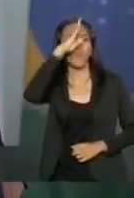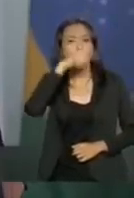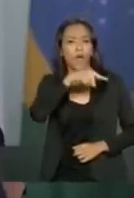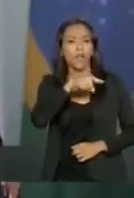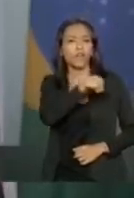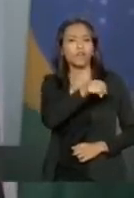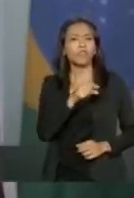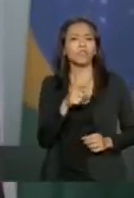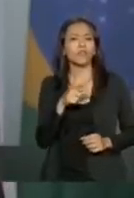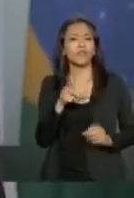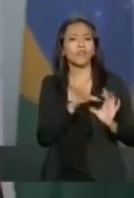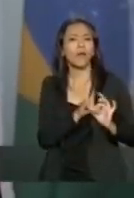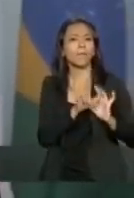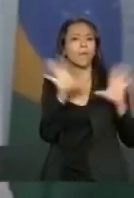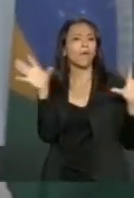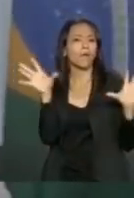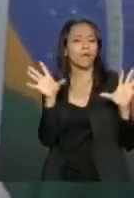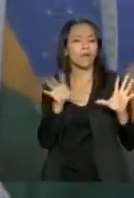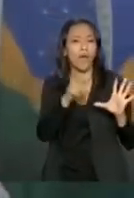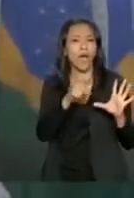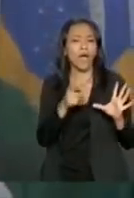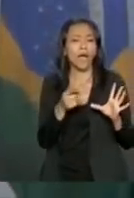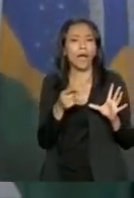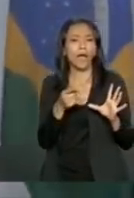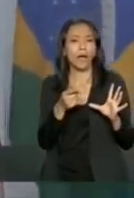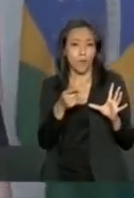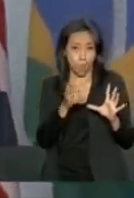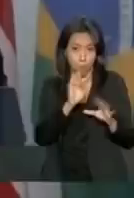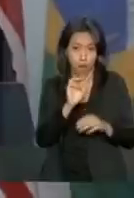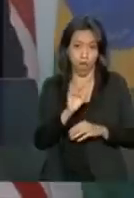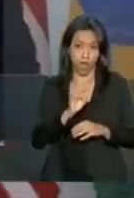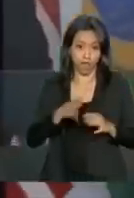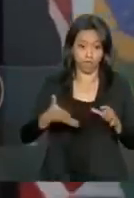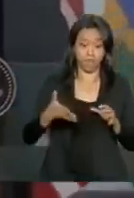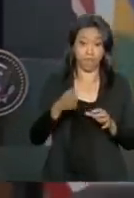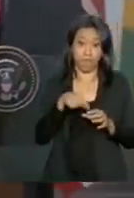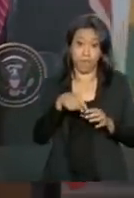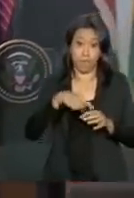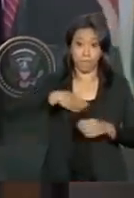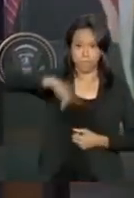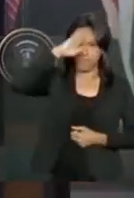está aberto a permitir uma base militar